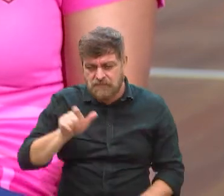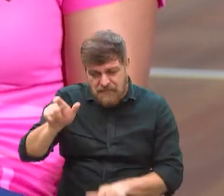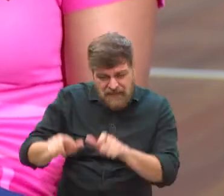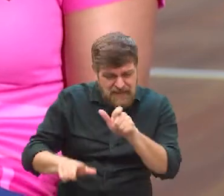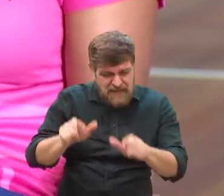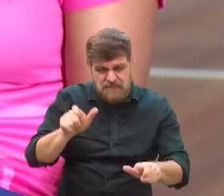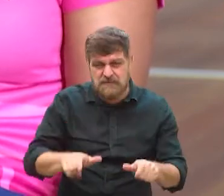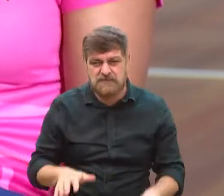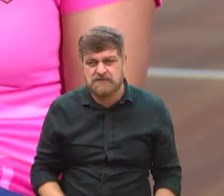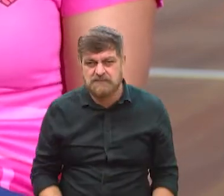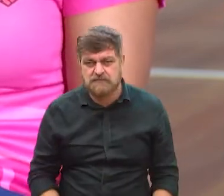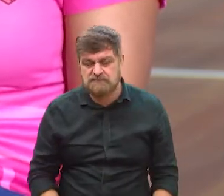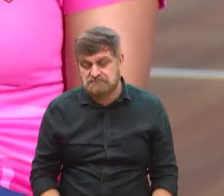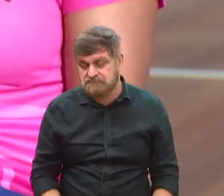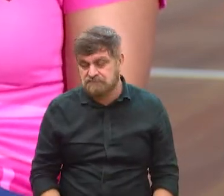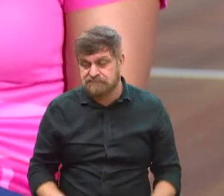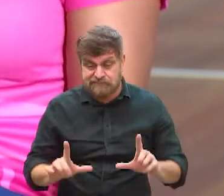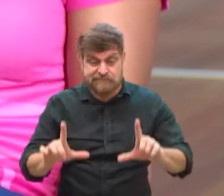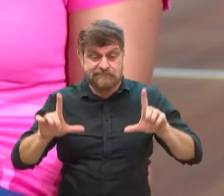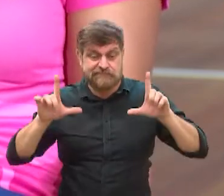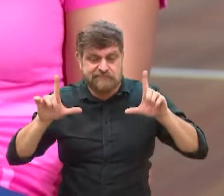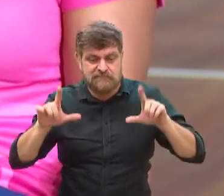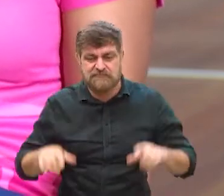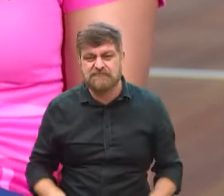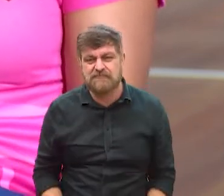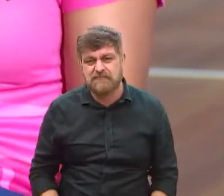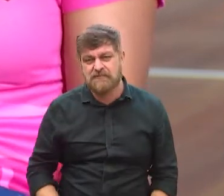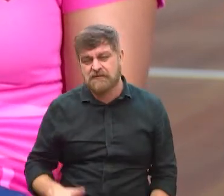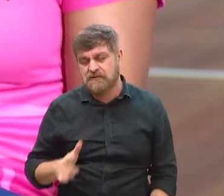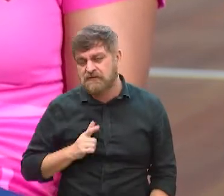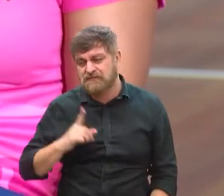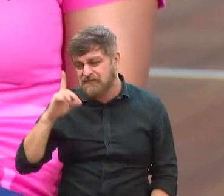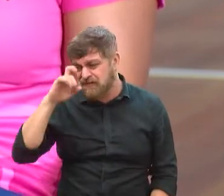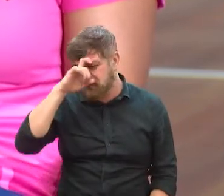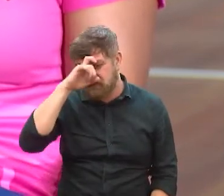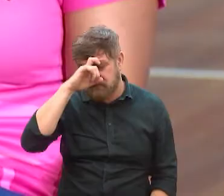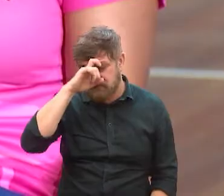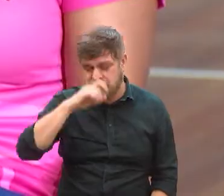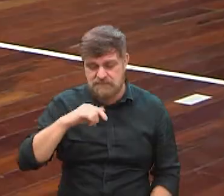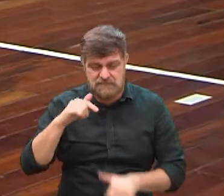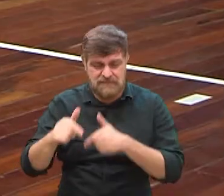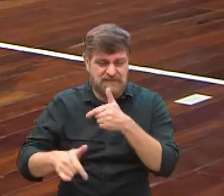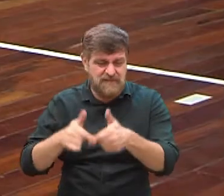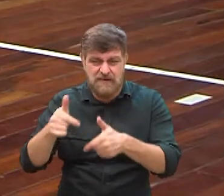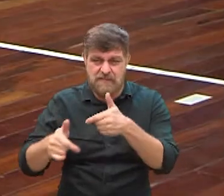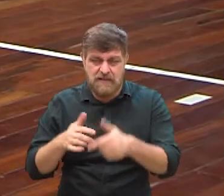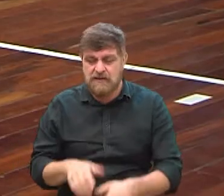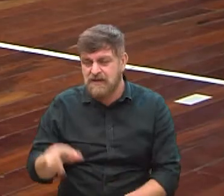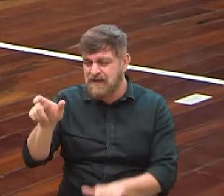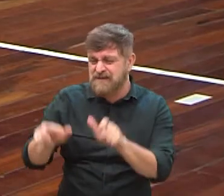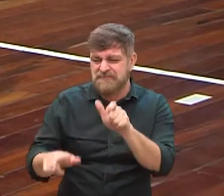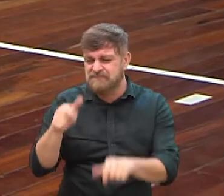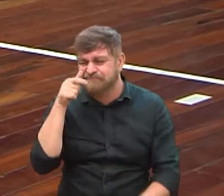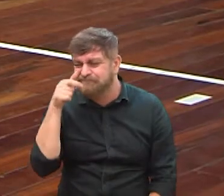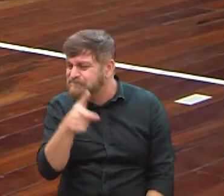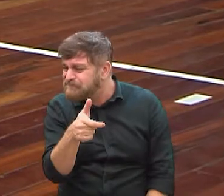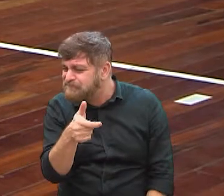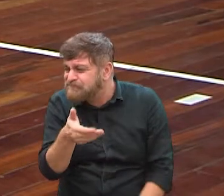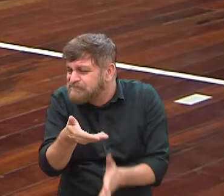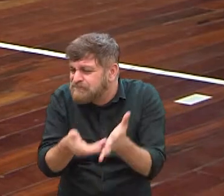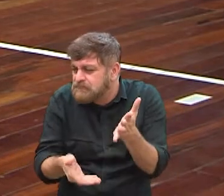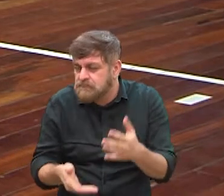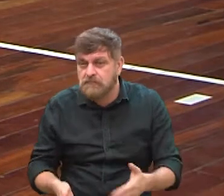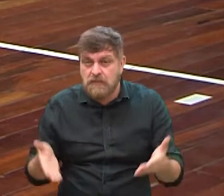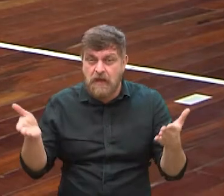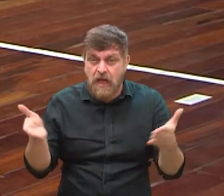atletas, enfim, que não aparecem, e aí fica difícil trabalhar também, né, sem material humano. Mas eu acho que agora,